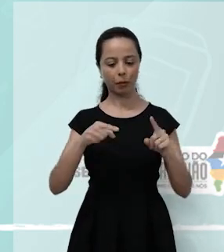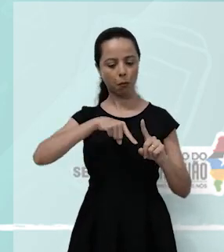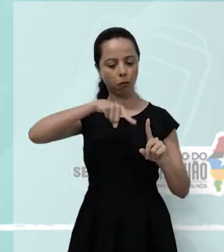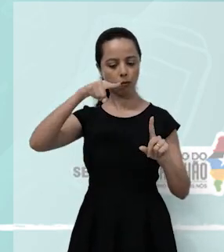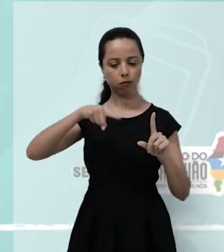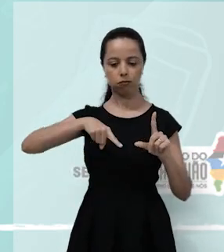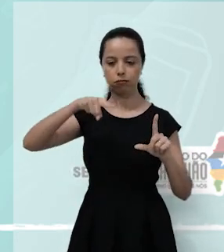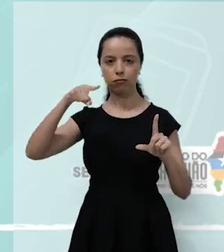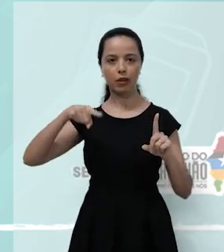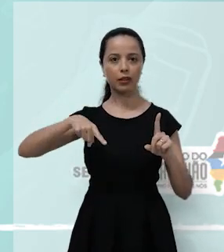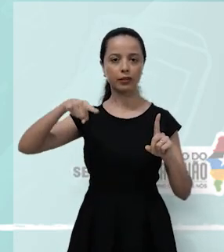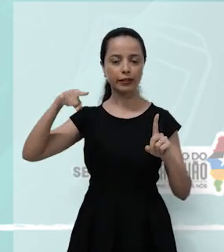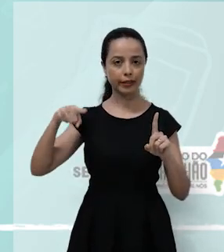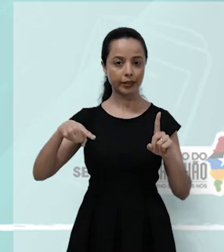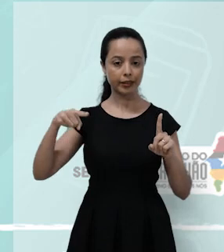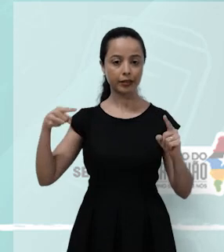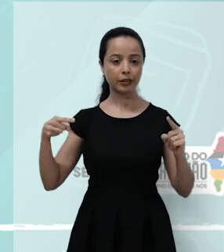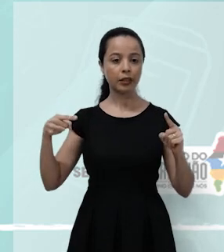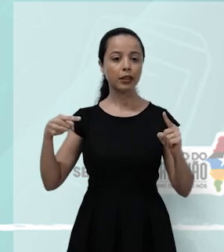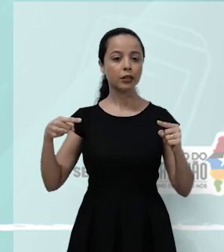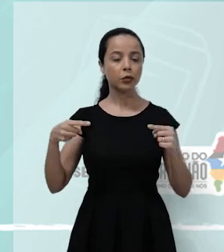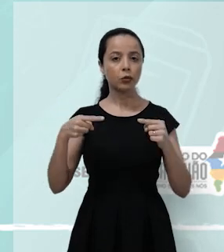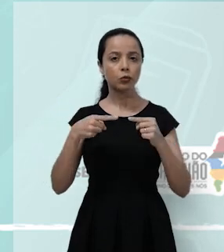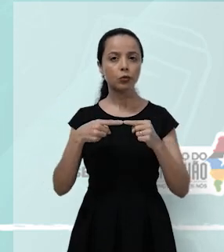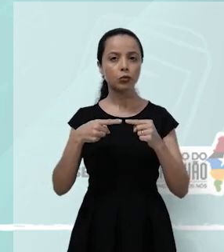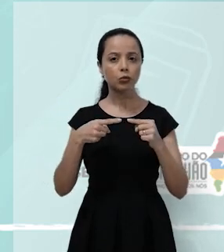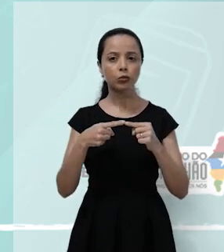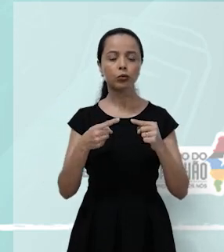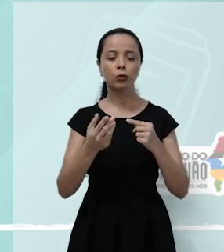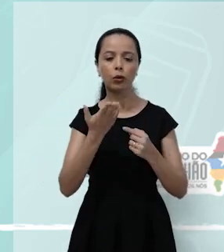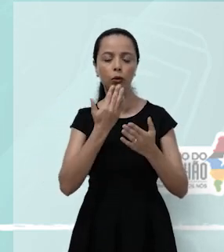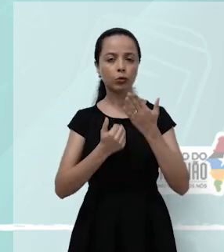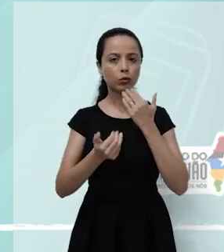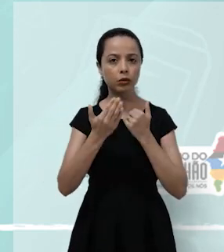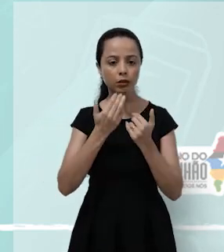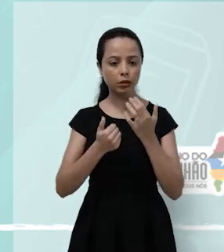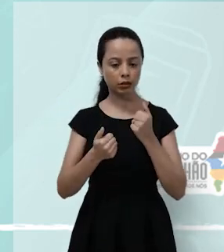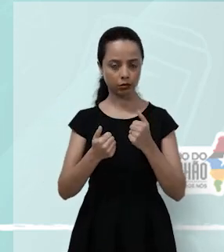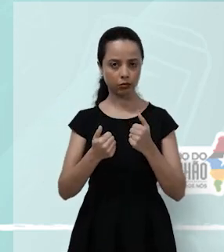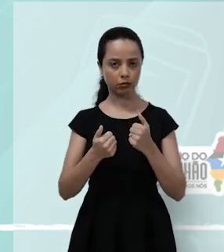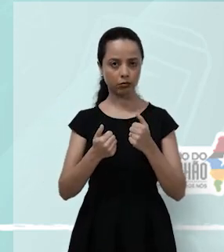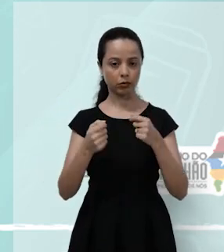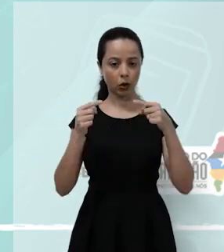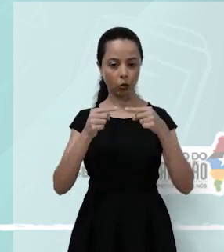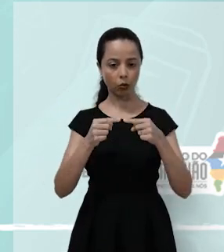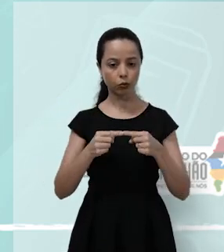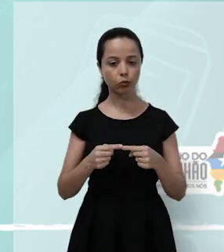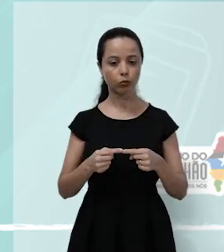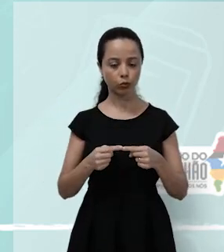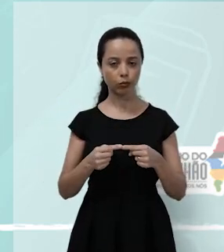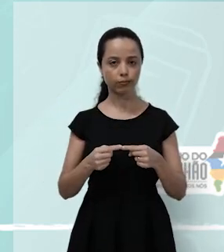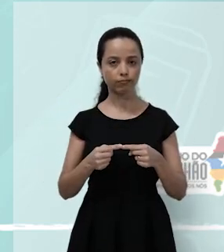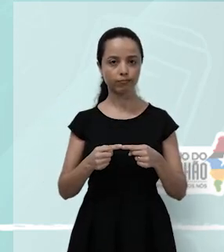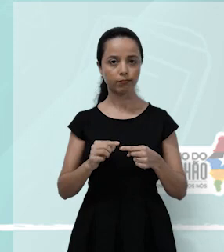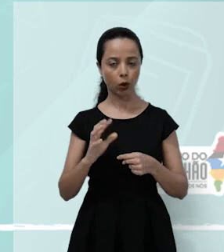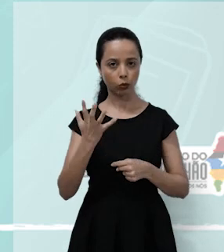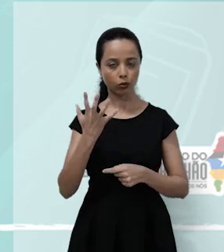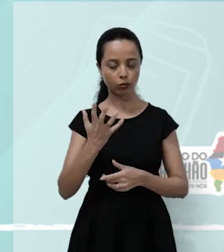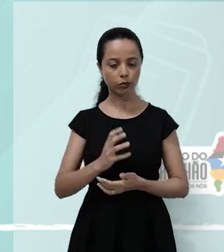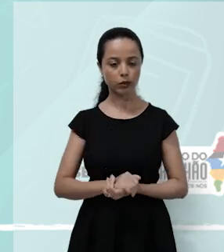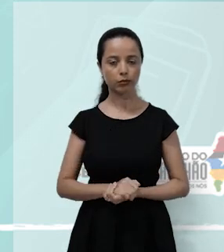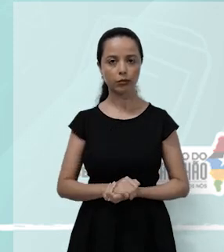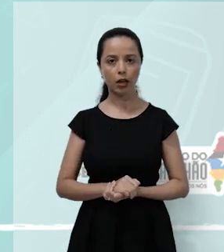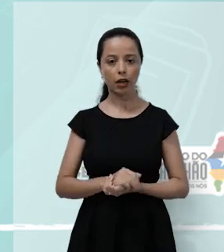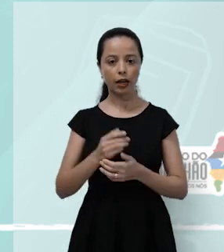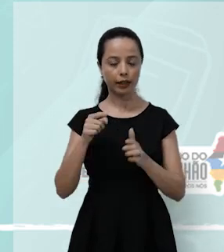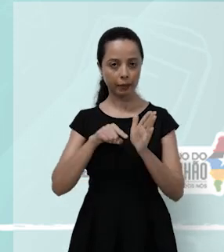da concentração de nutrientes nas condições experimentais citadas. Eu acabei de comentar na questão